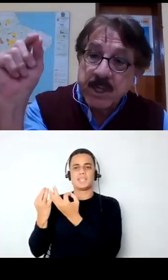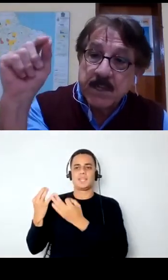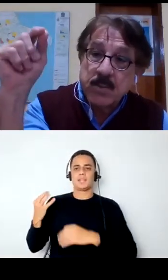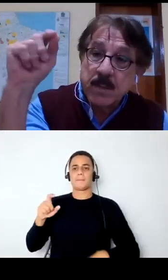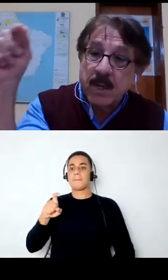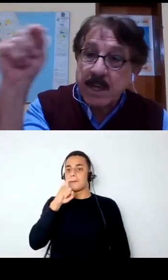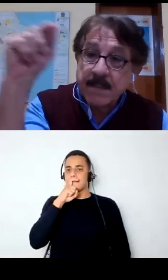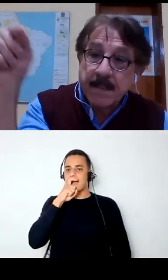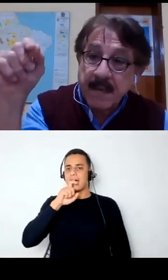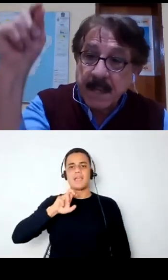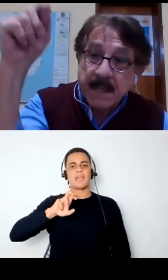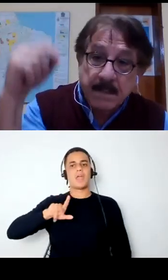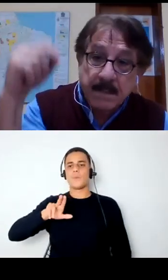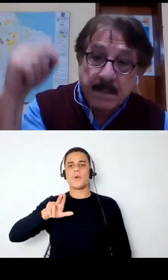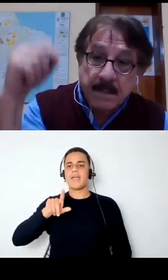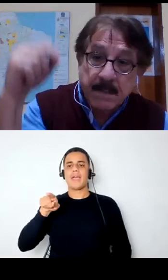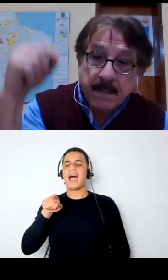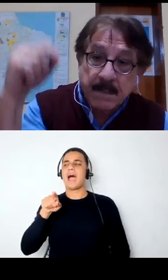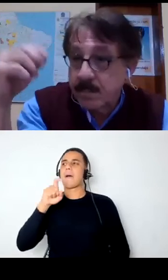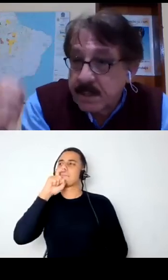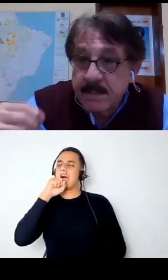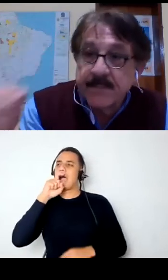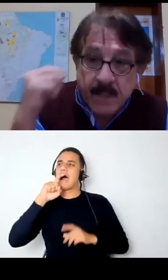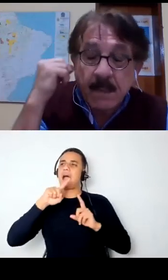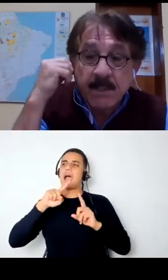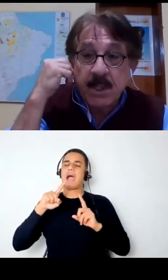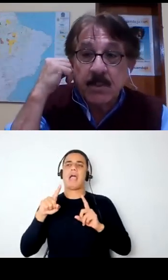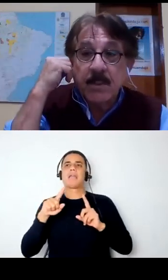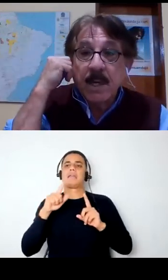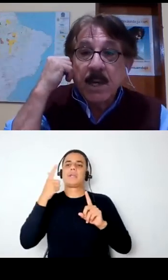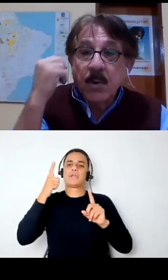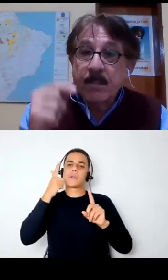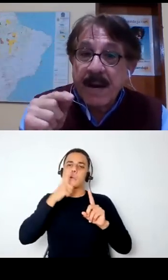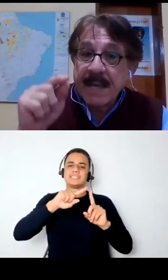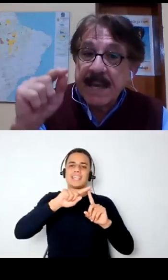português, acenda o fogo. Só que na cabeça dele ele fez outra coisa.